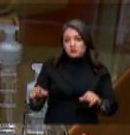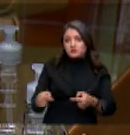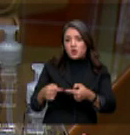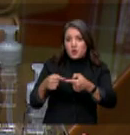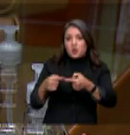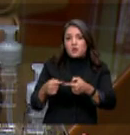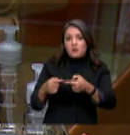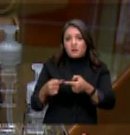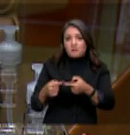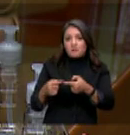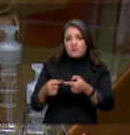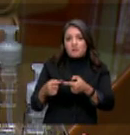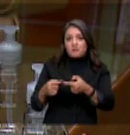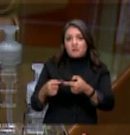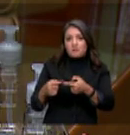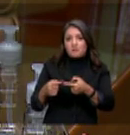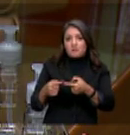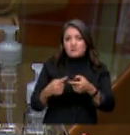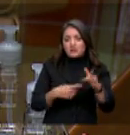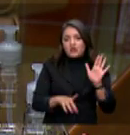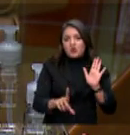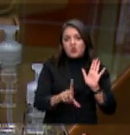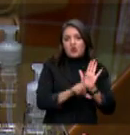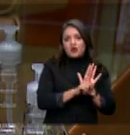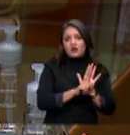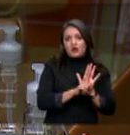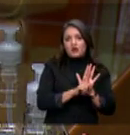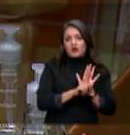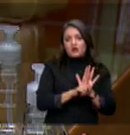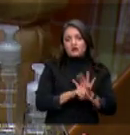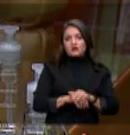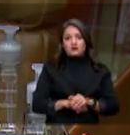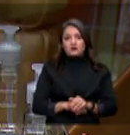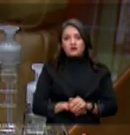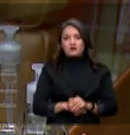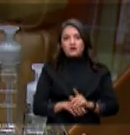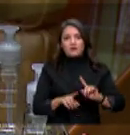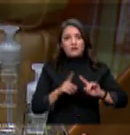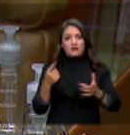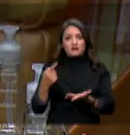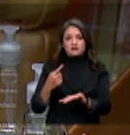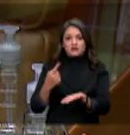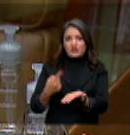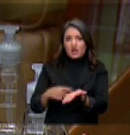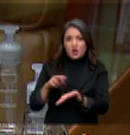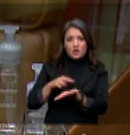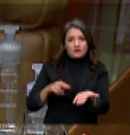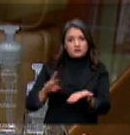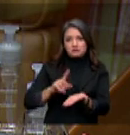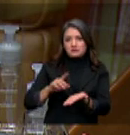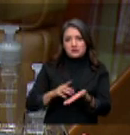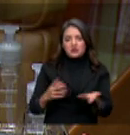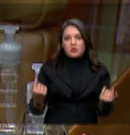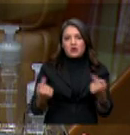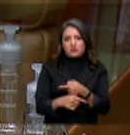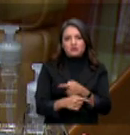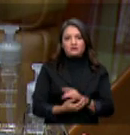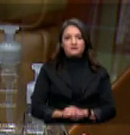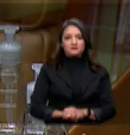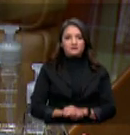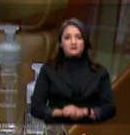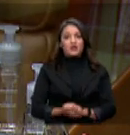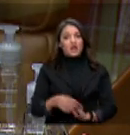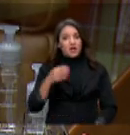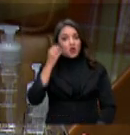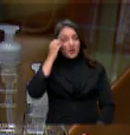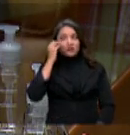o legislado e que não foi afastado pelas convenções. Tem a palavra, presidente. Não, Vossa Excelência